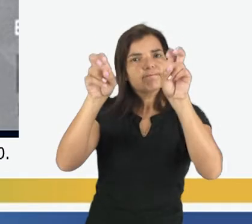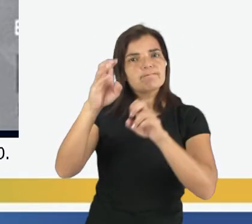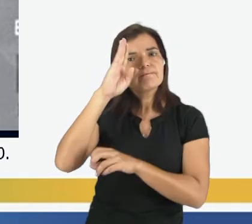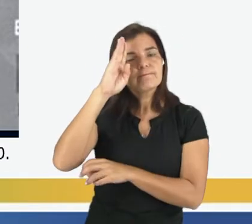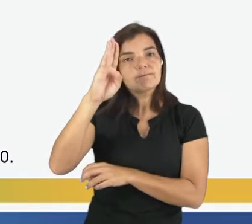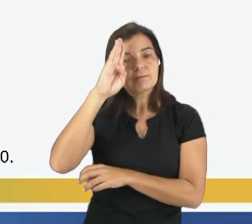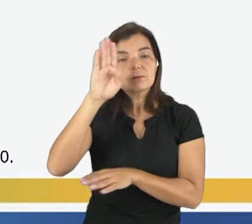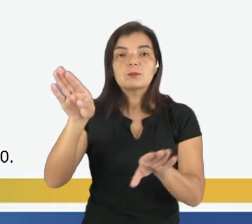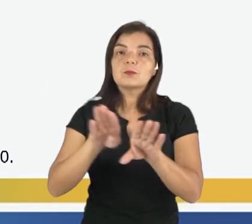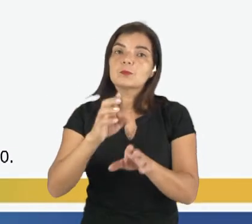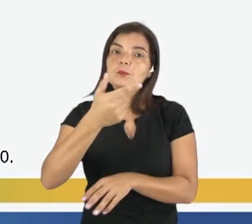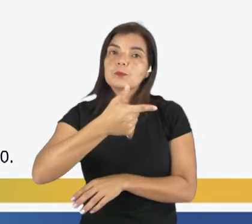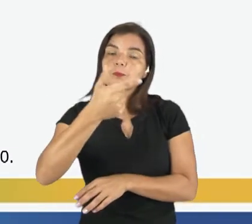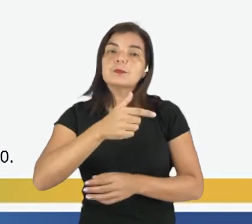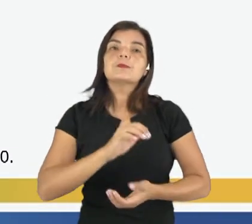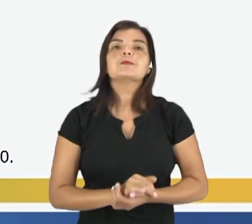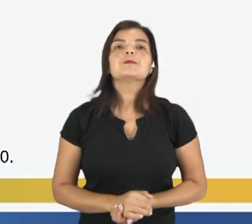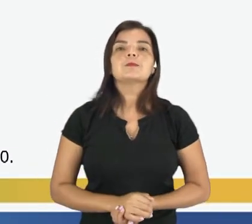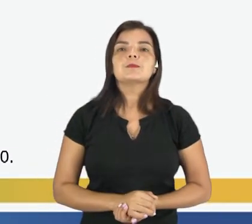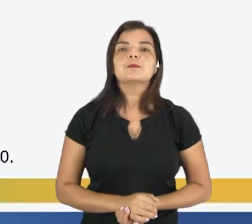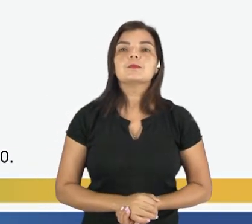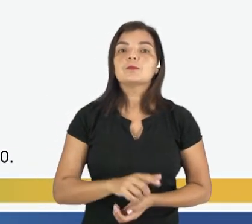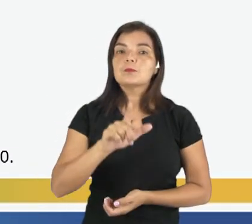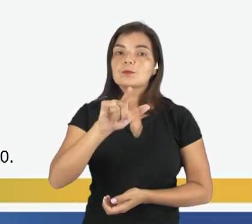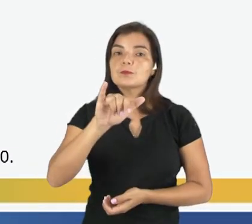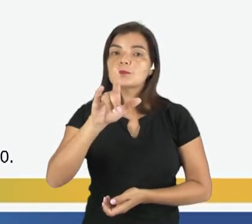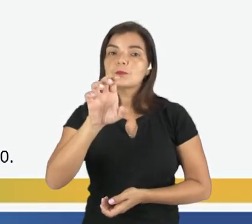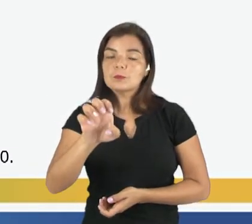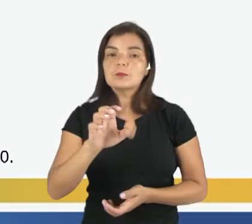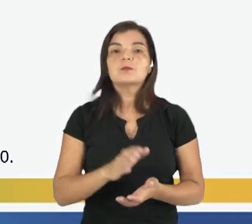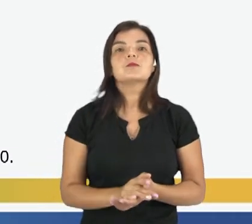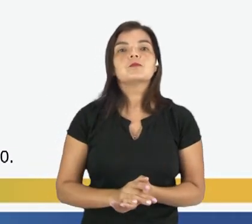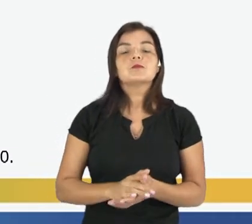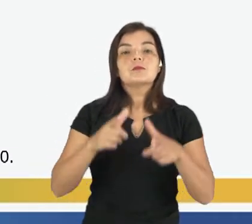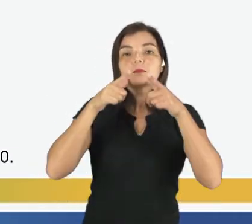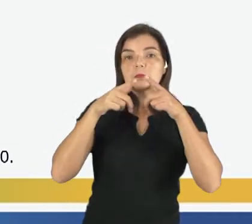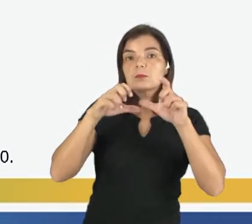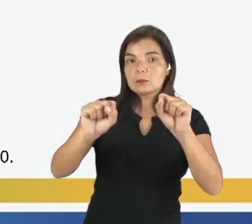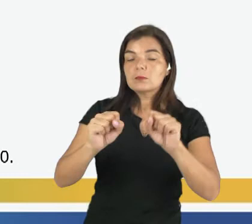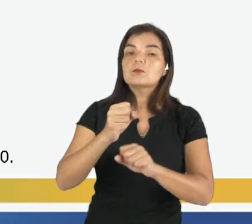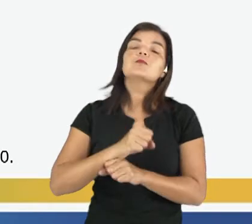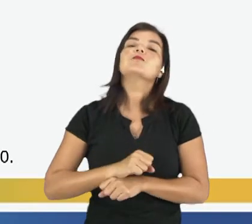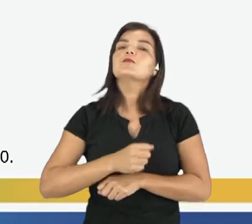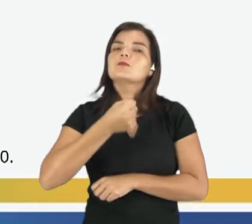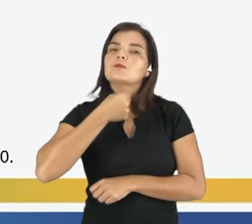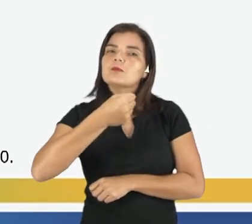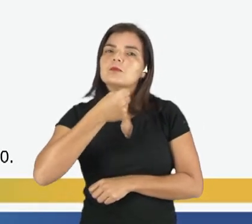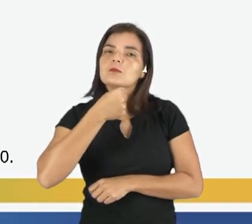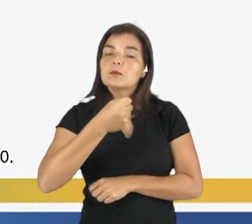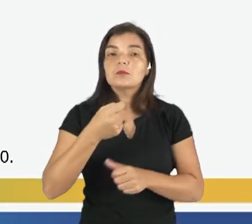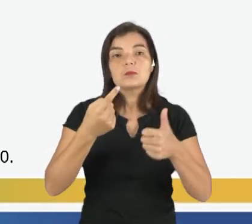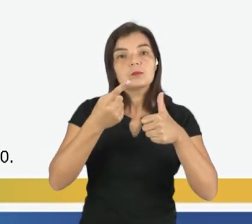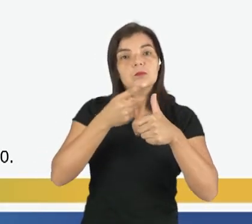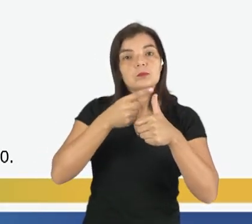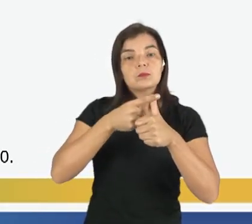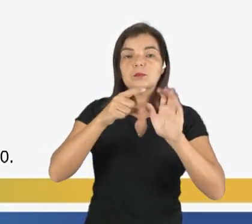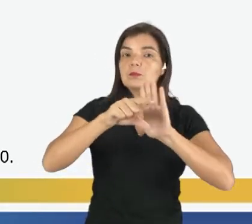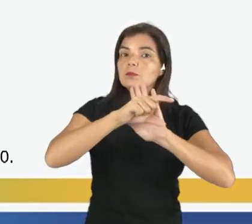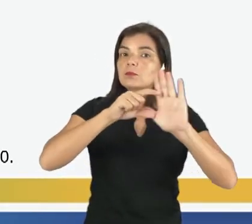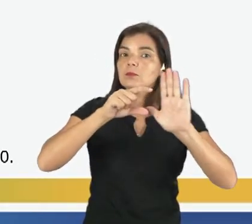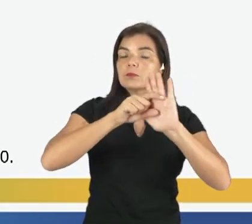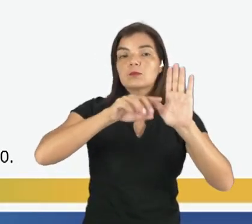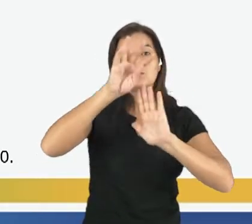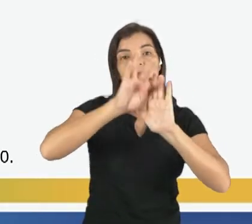e secundário. Vamos ver o exemplo agora de lead, ó. Na linguagem jornalística, a lead corresponde aos primeiros parágrafos do